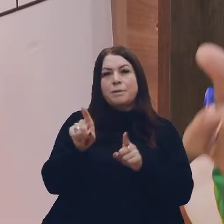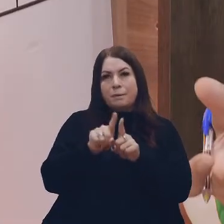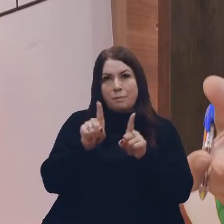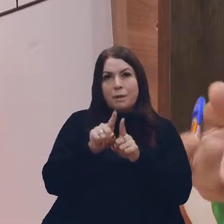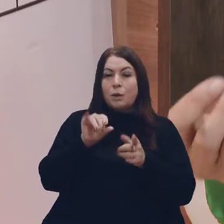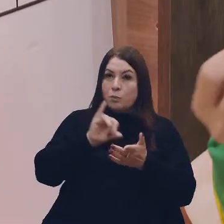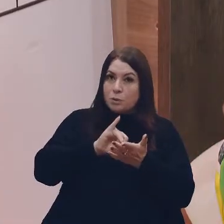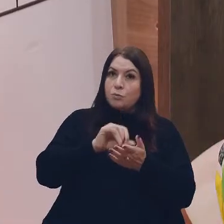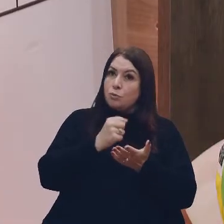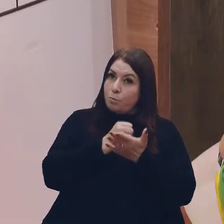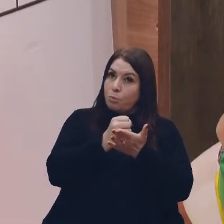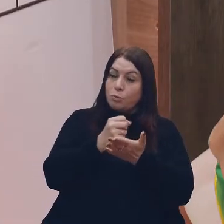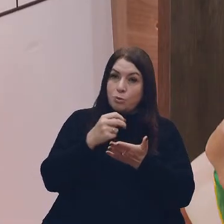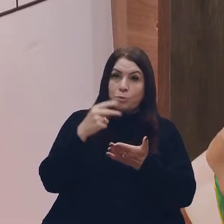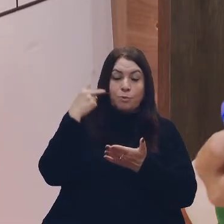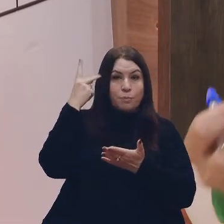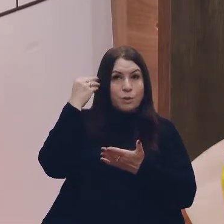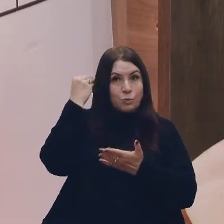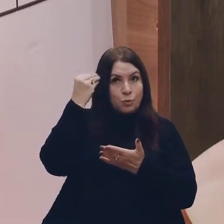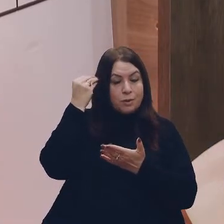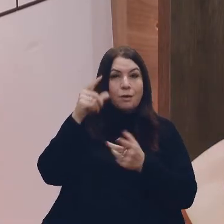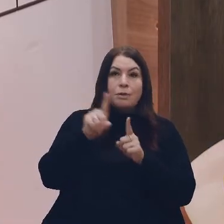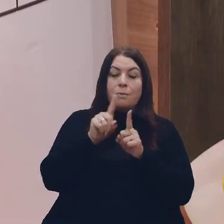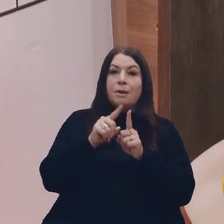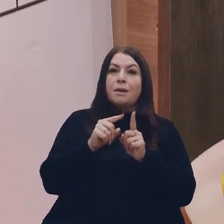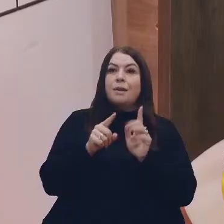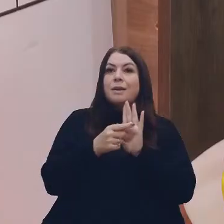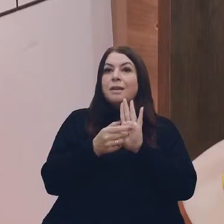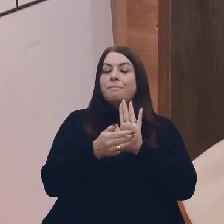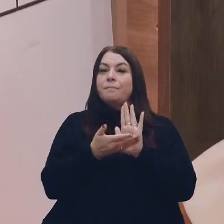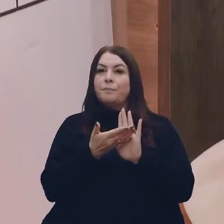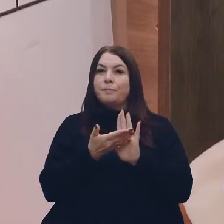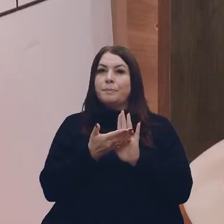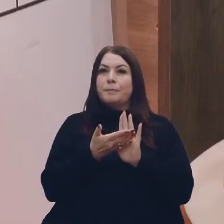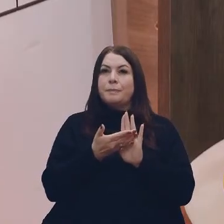Psicossocial, que tem essa parte de tirar